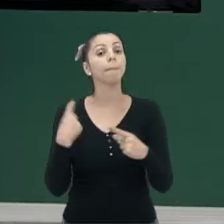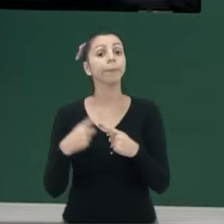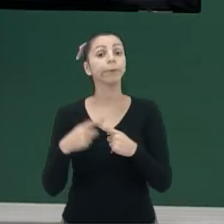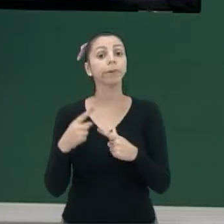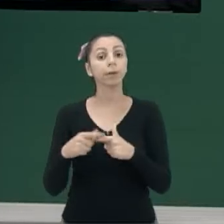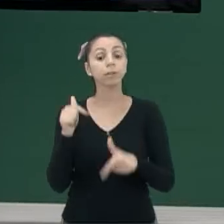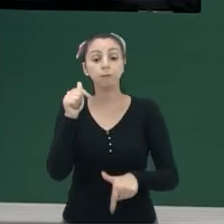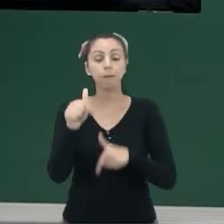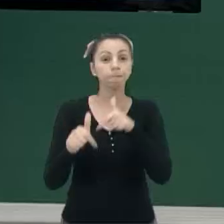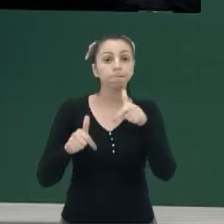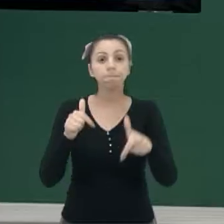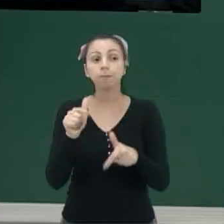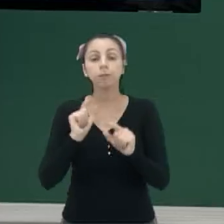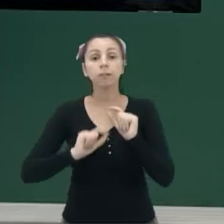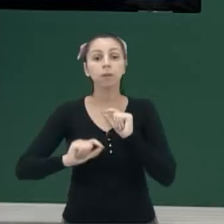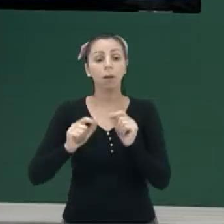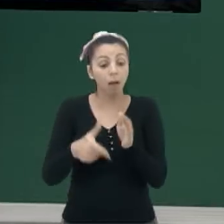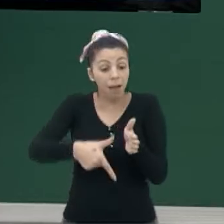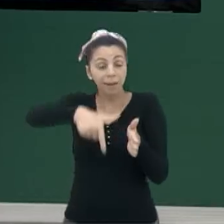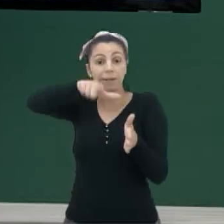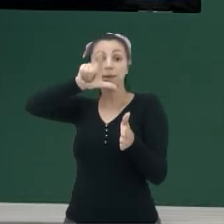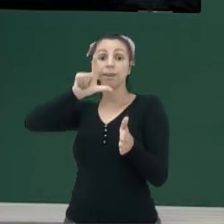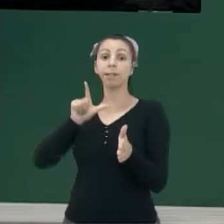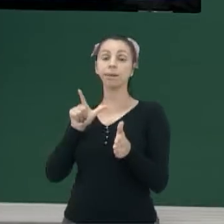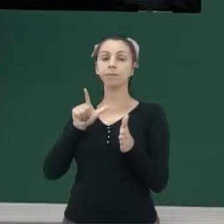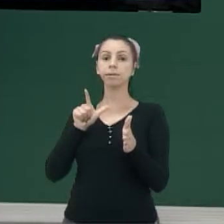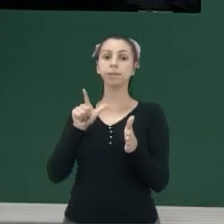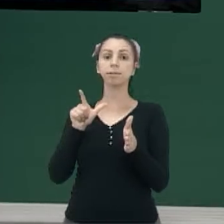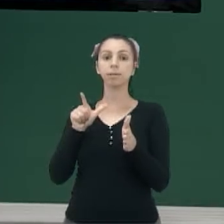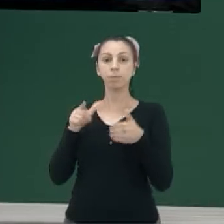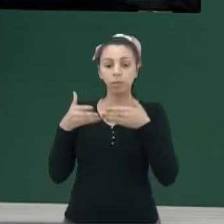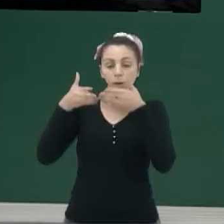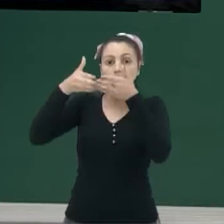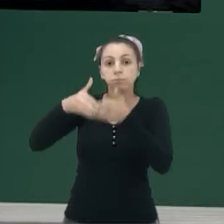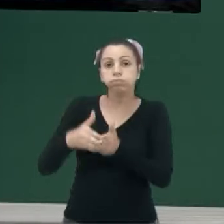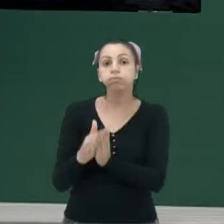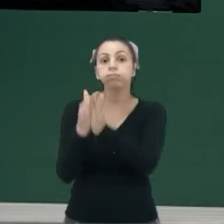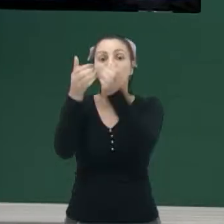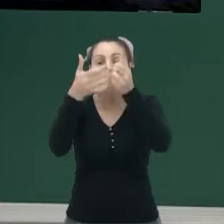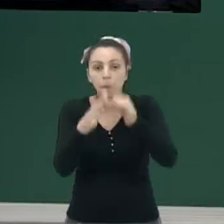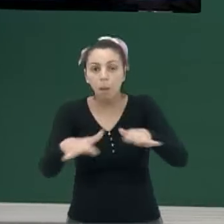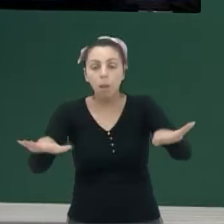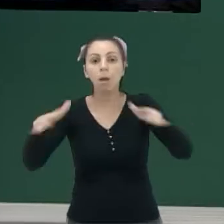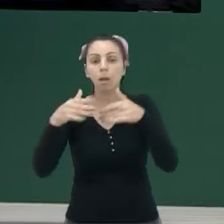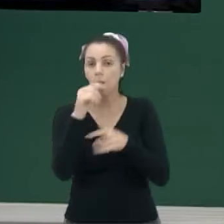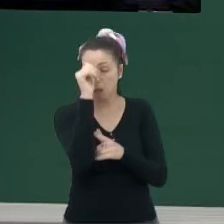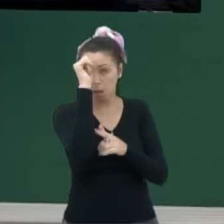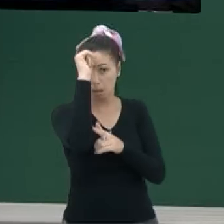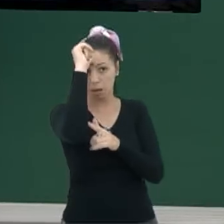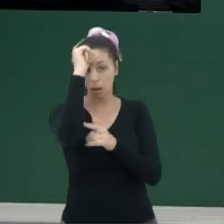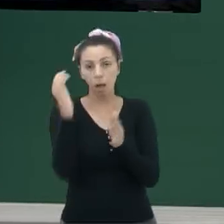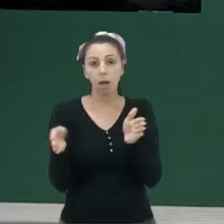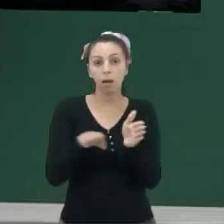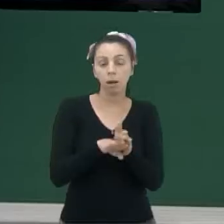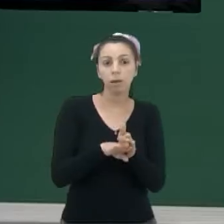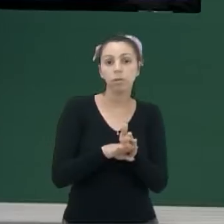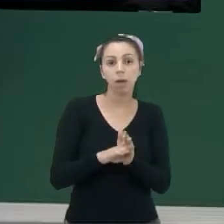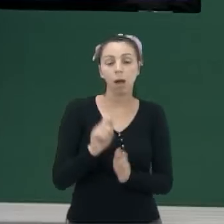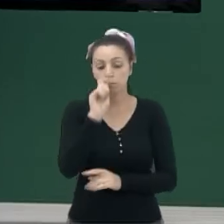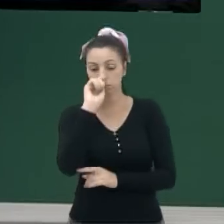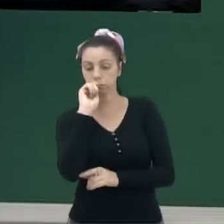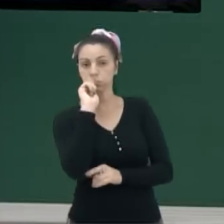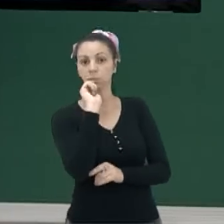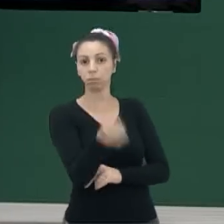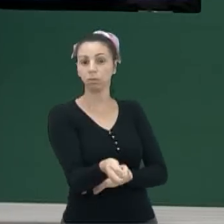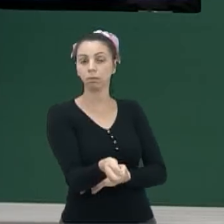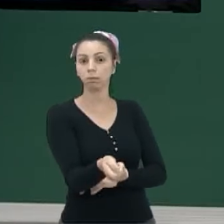isso, já realizavam isso antes deles optarem por fazer rotas marítimas até a Índia. Eles já caçavam baleia, pescavam